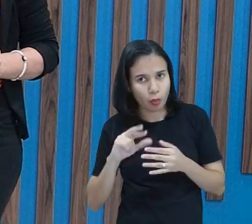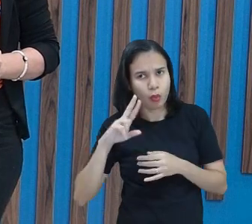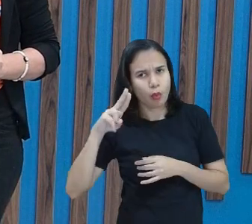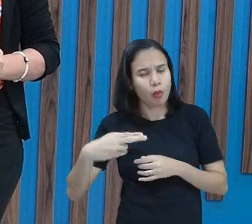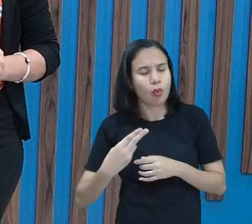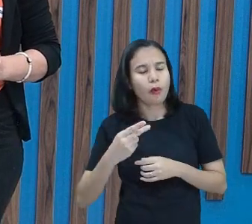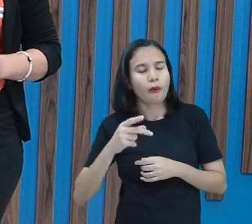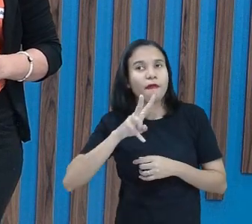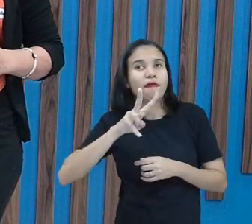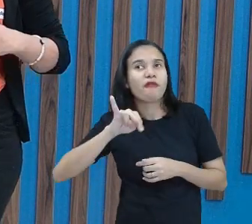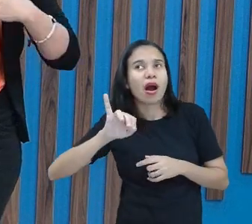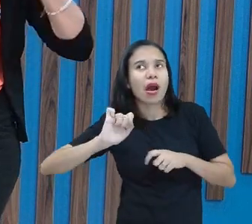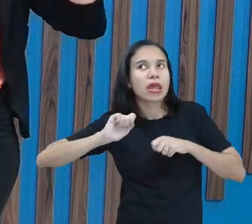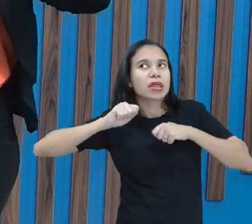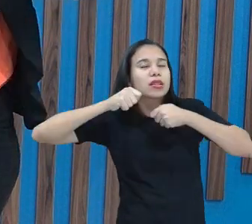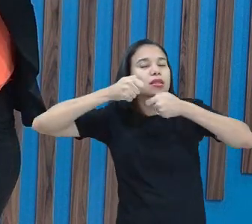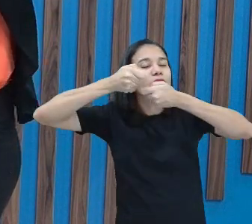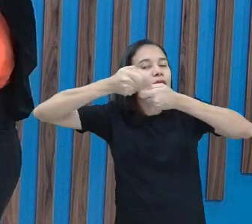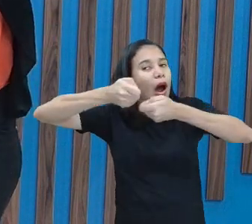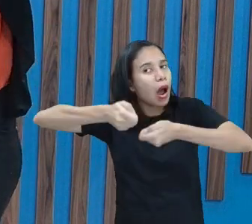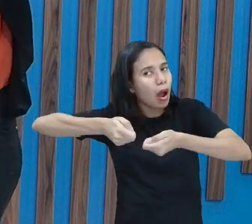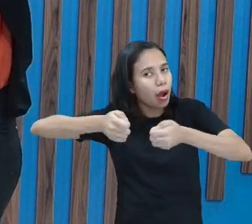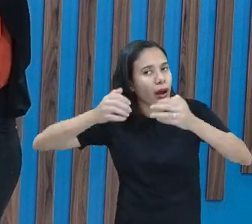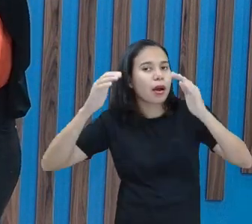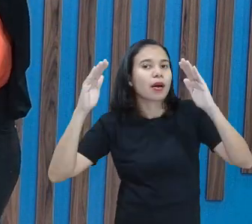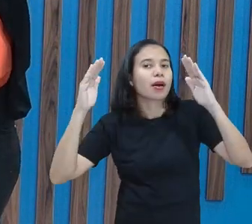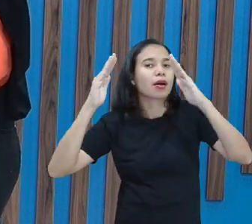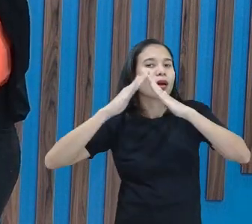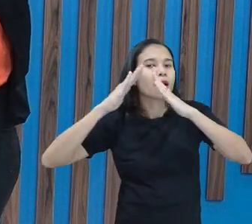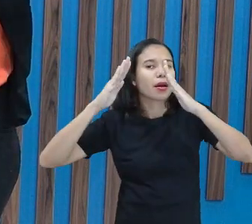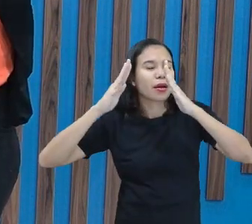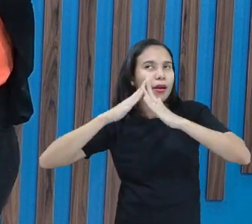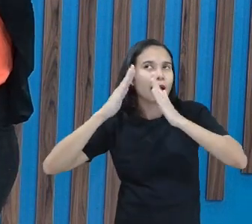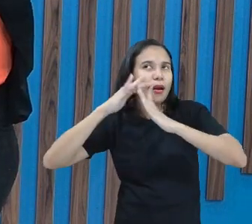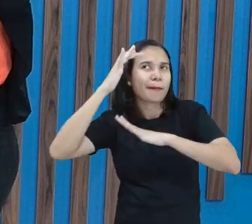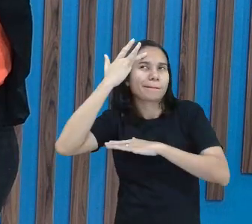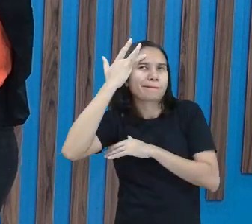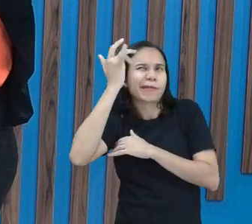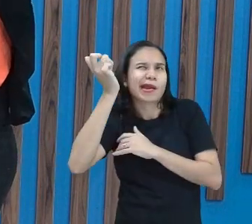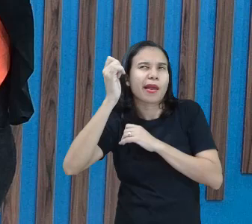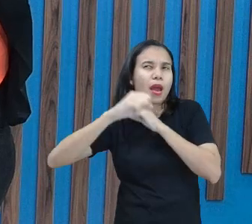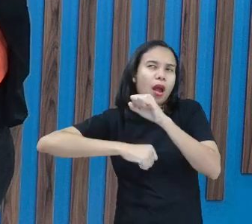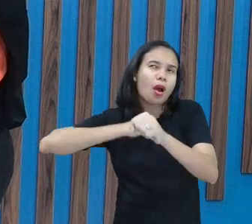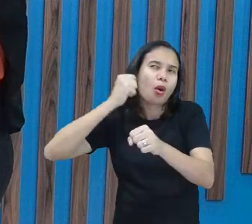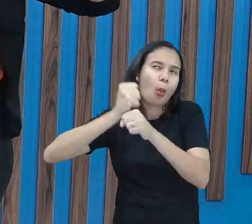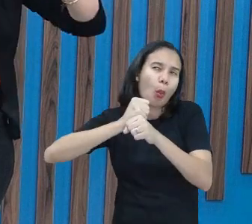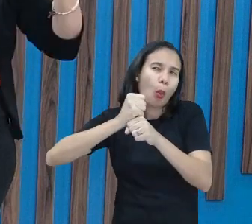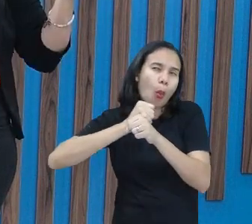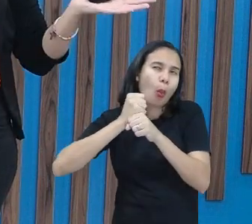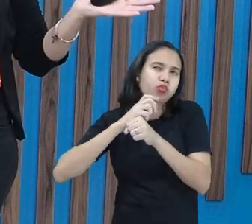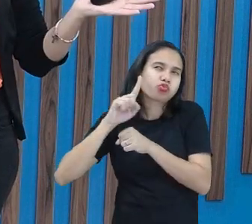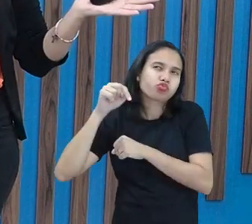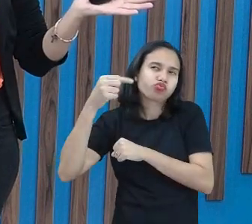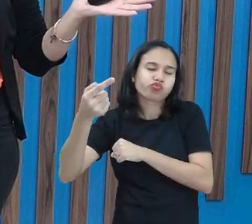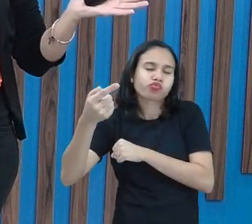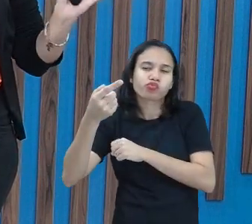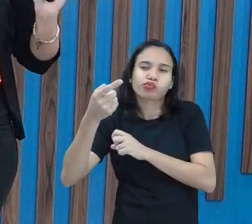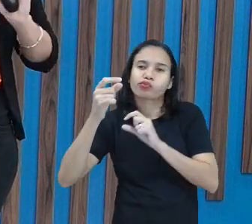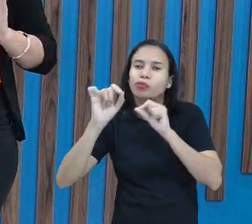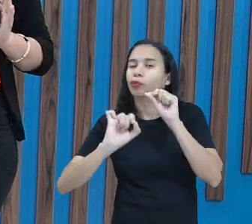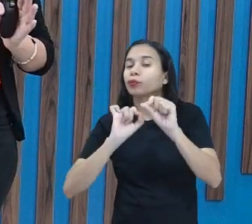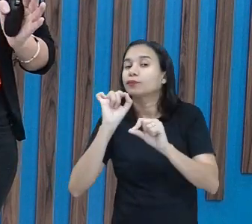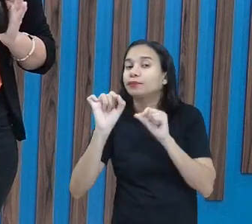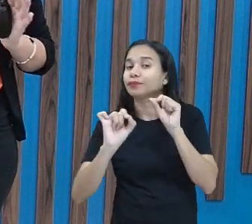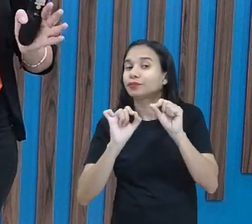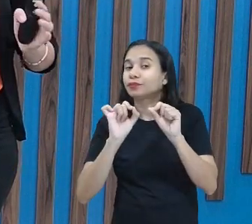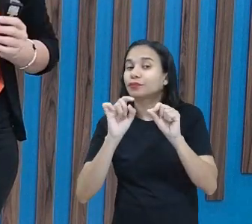Ou Sasha lhe dará uma casa amanhã, ano que vem? E aí?